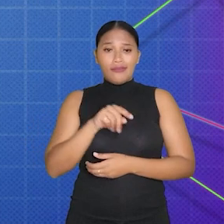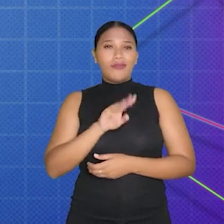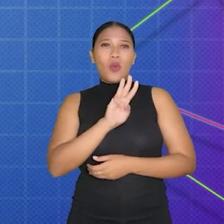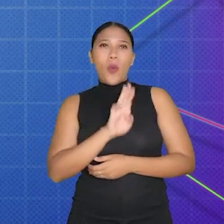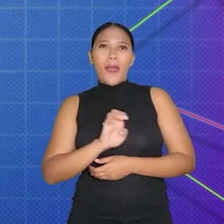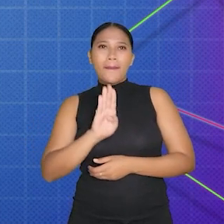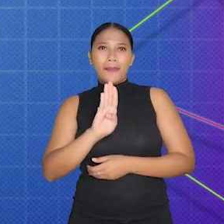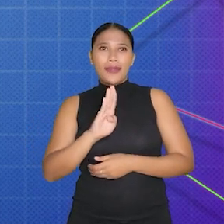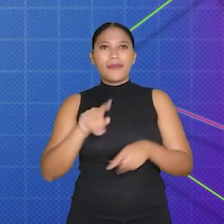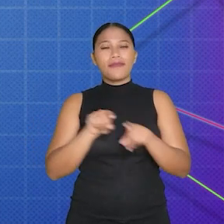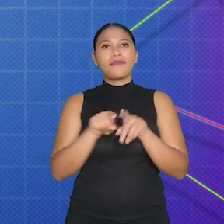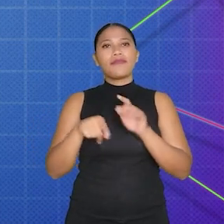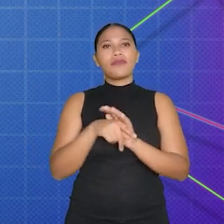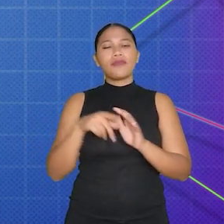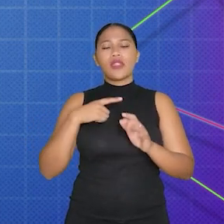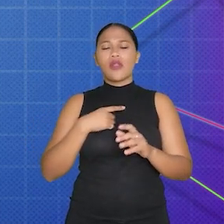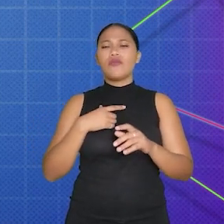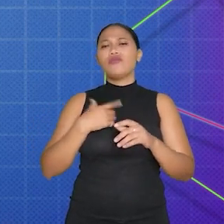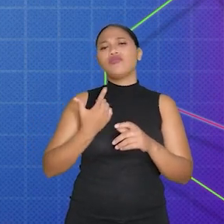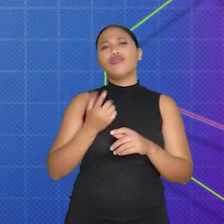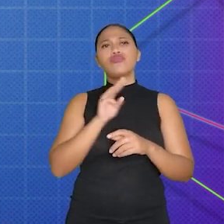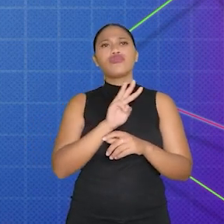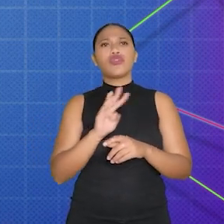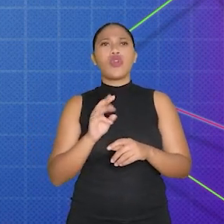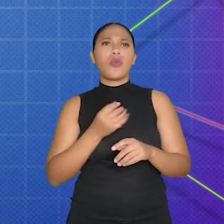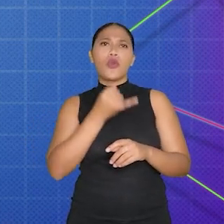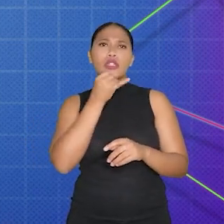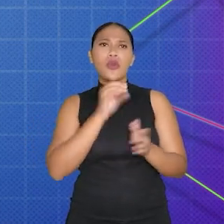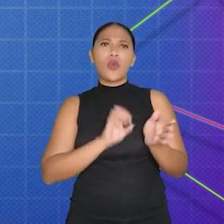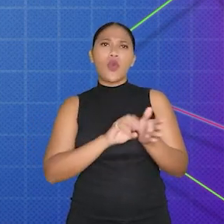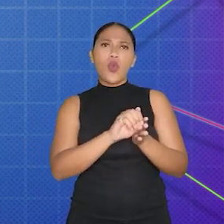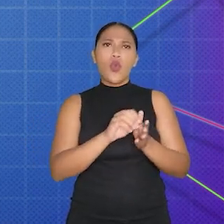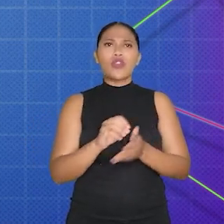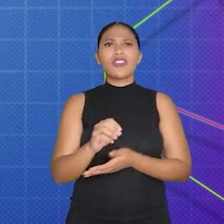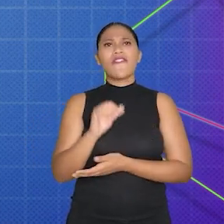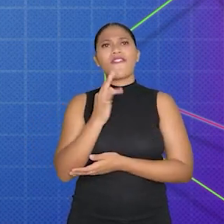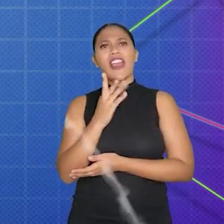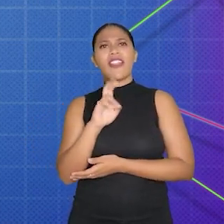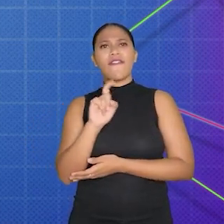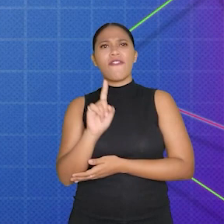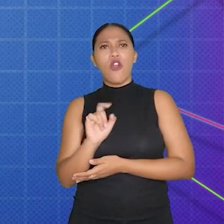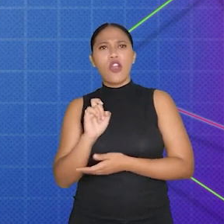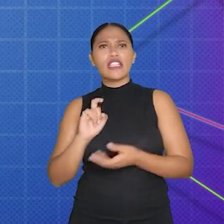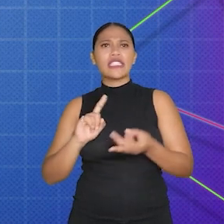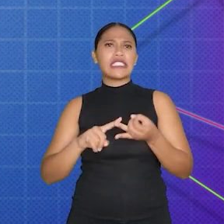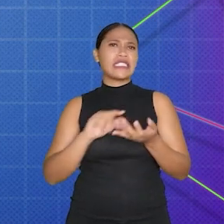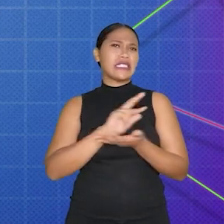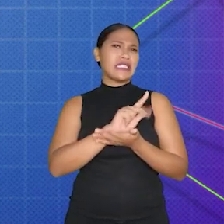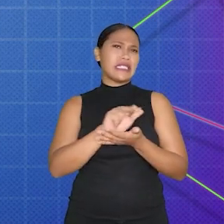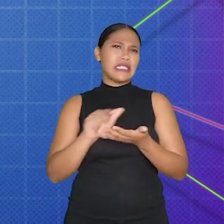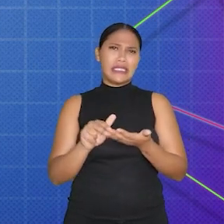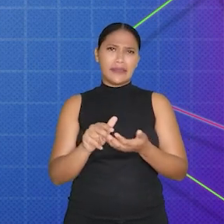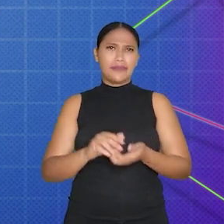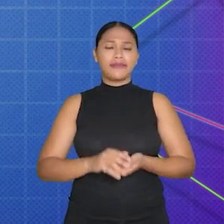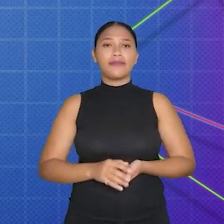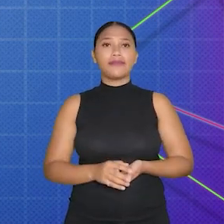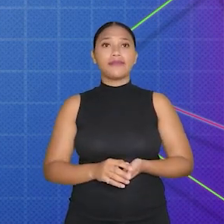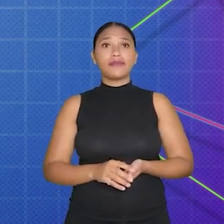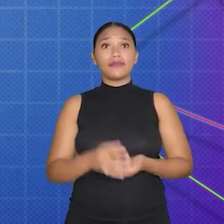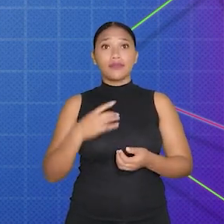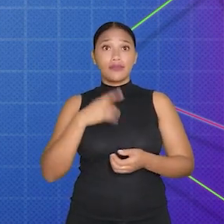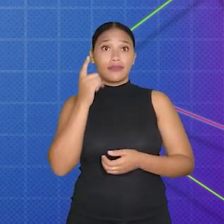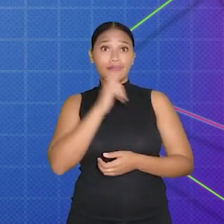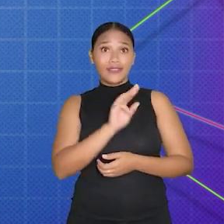mundo. A navegação na web envolve o uso de navegador da web, como o Google Chrome, Mozilla, Firefox, Microsoft Edge